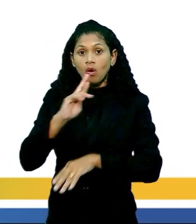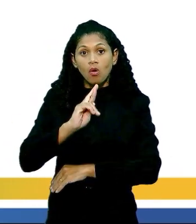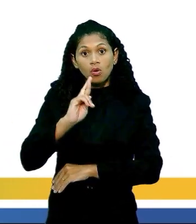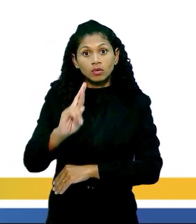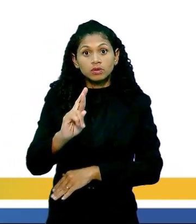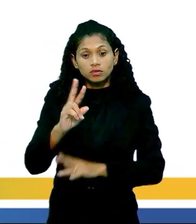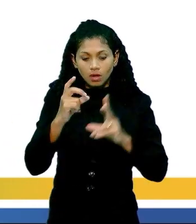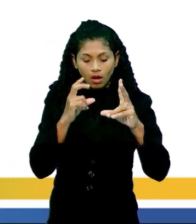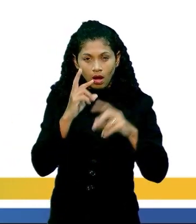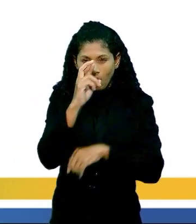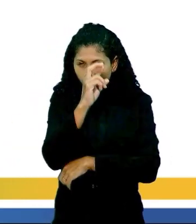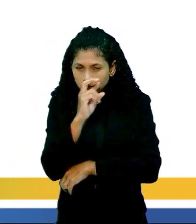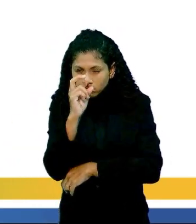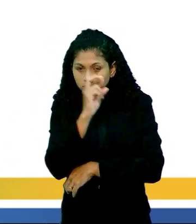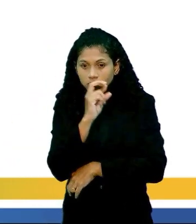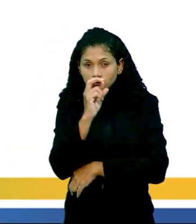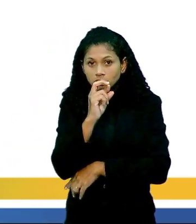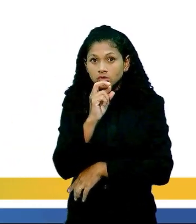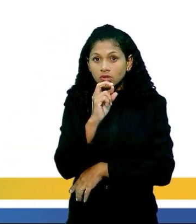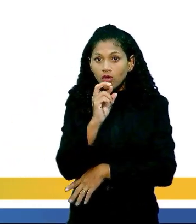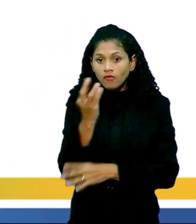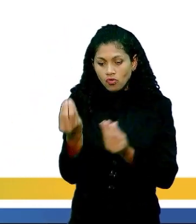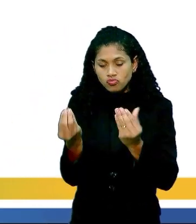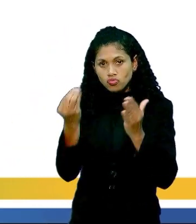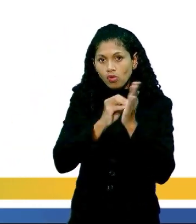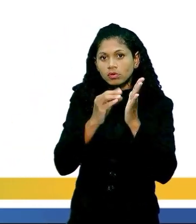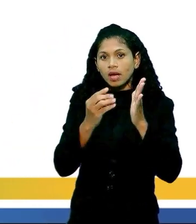foi plotado no gráfico abaixo.